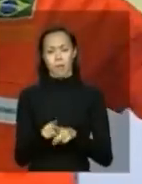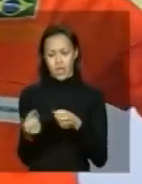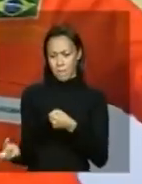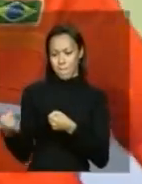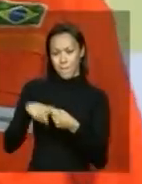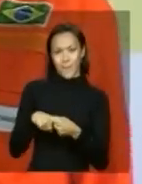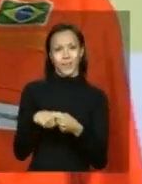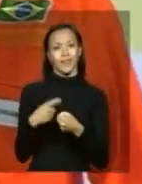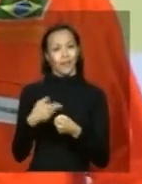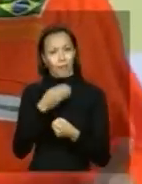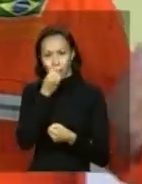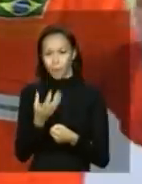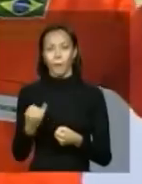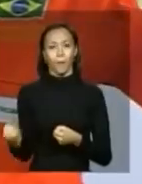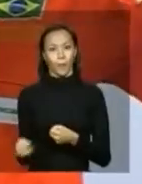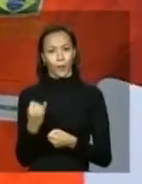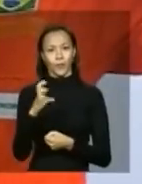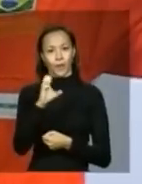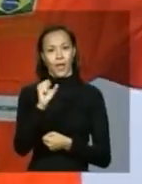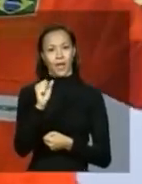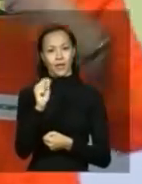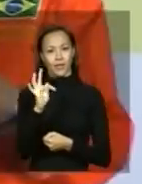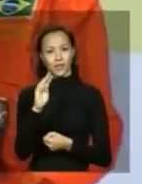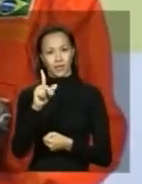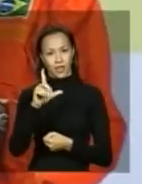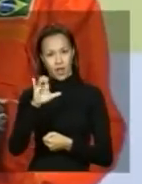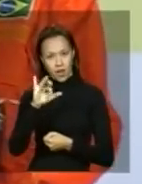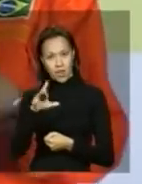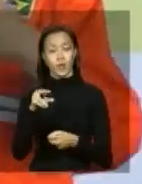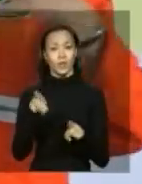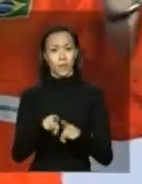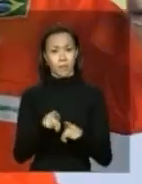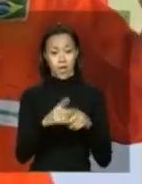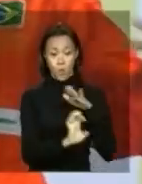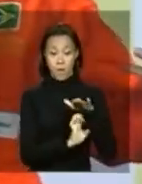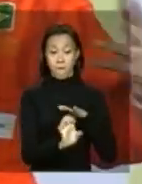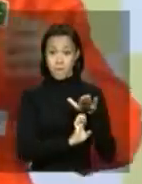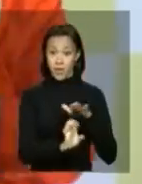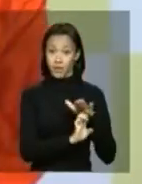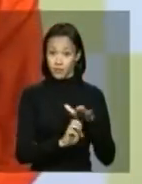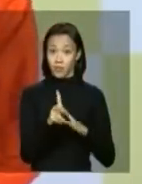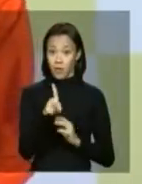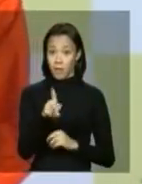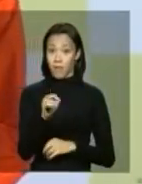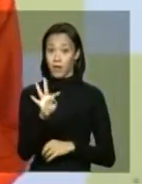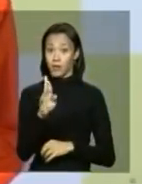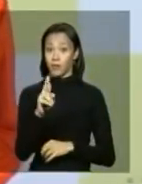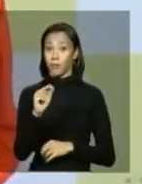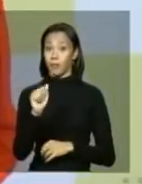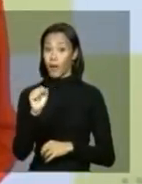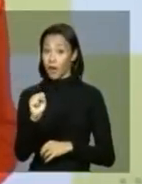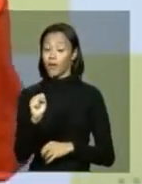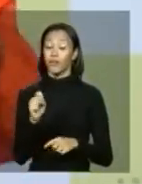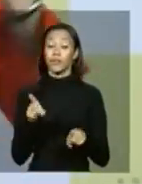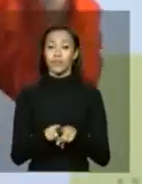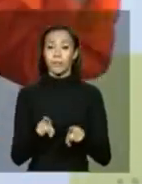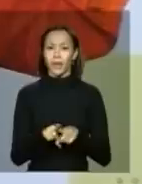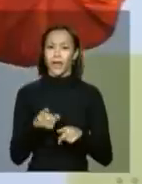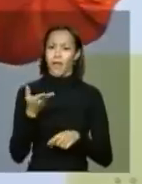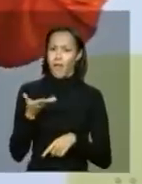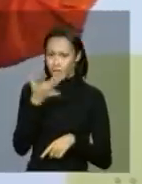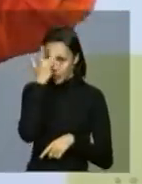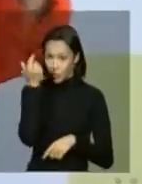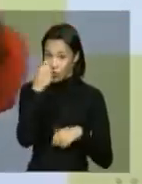como esta entre uma empresa como a Petrobras e esses